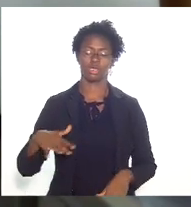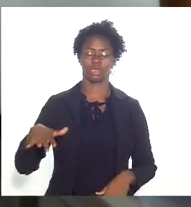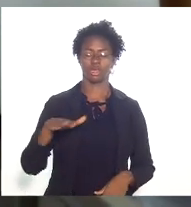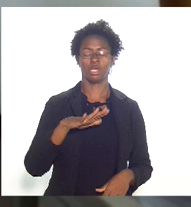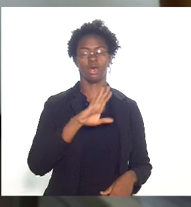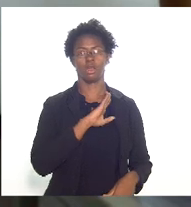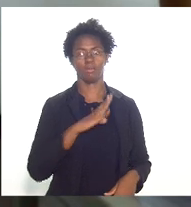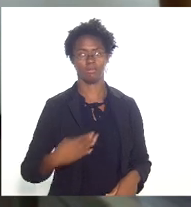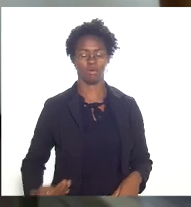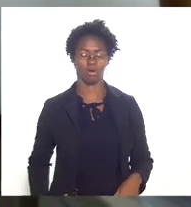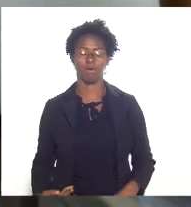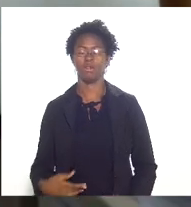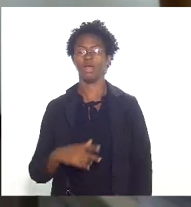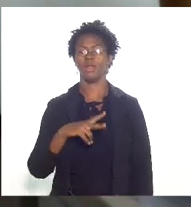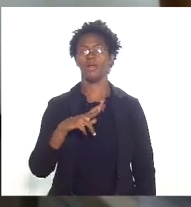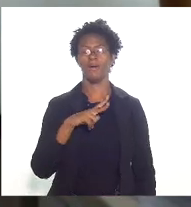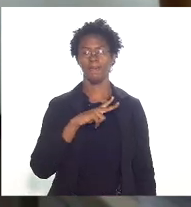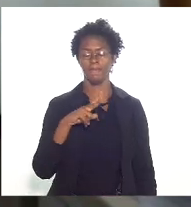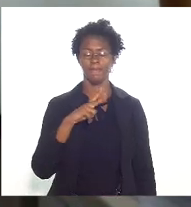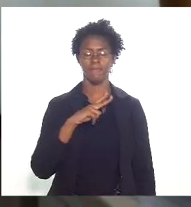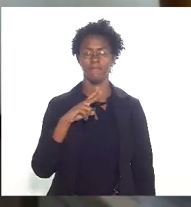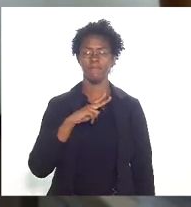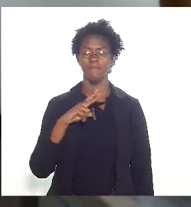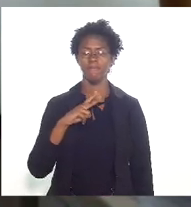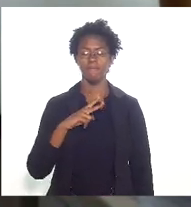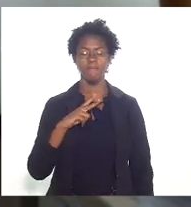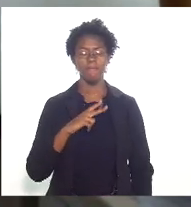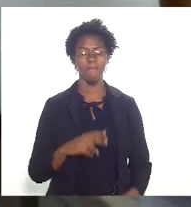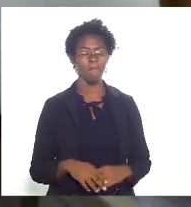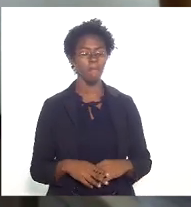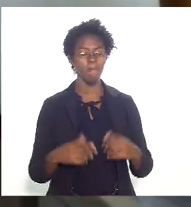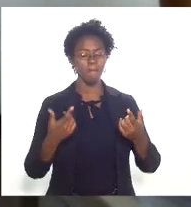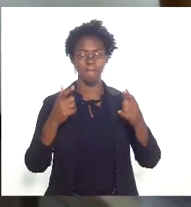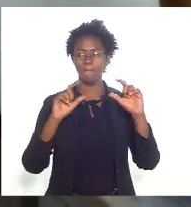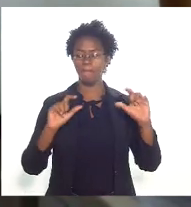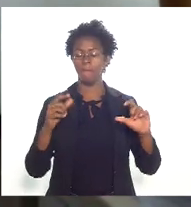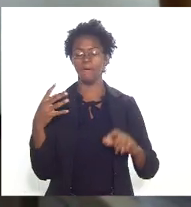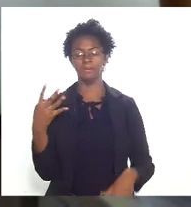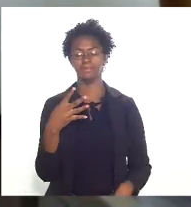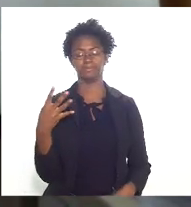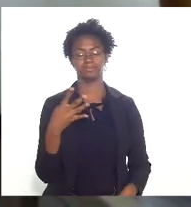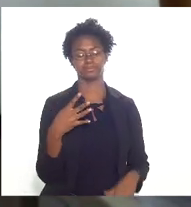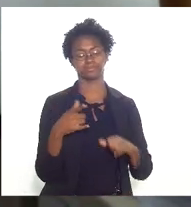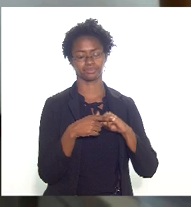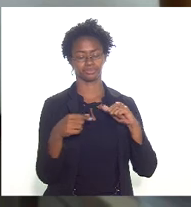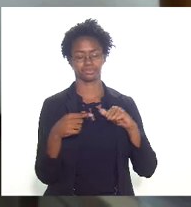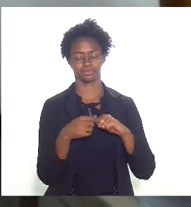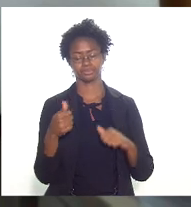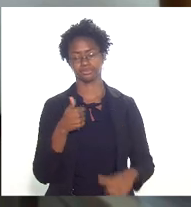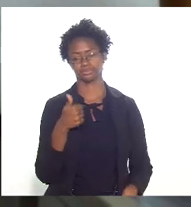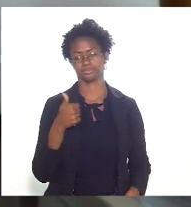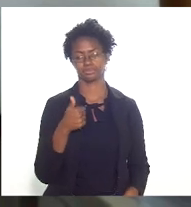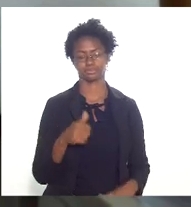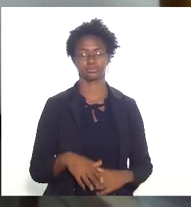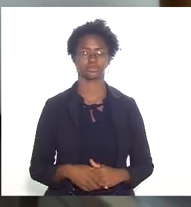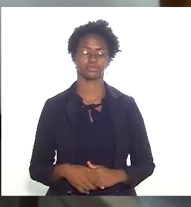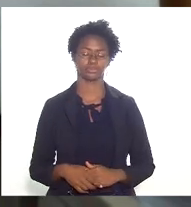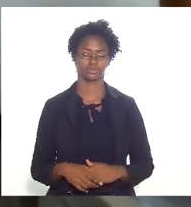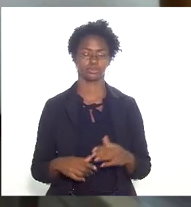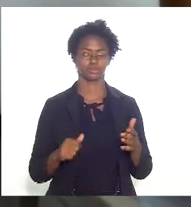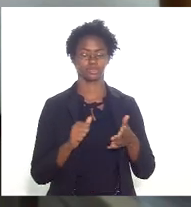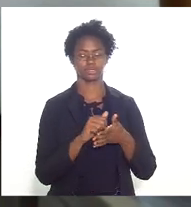da rede privado o parágrafo quarto o artigo primeiro as